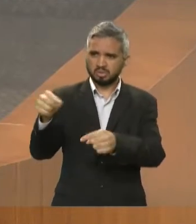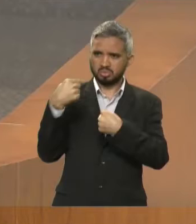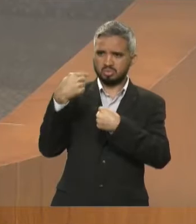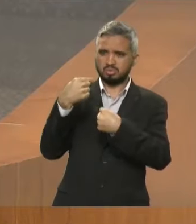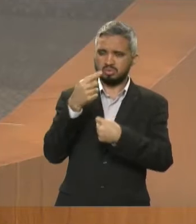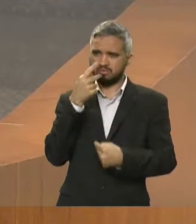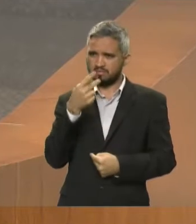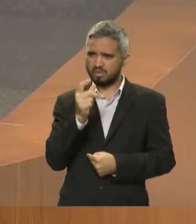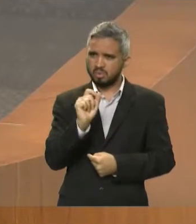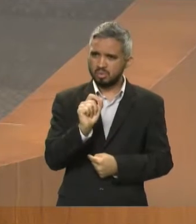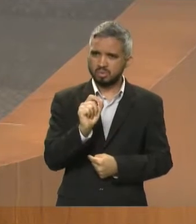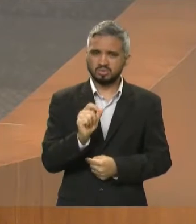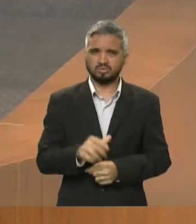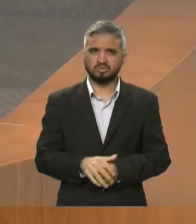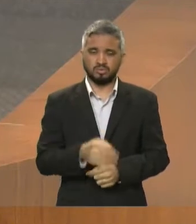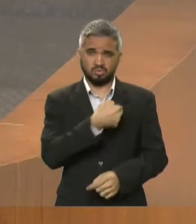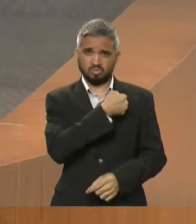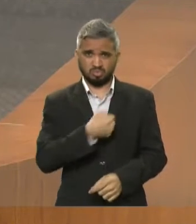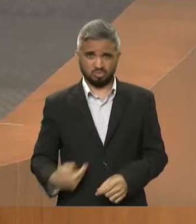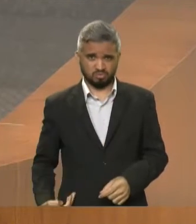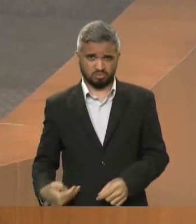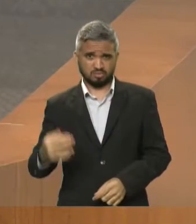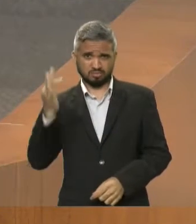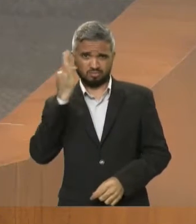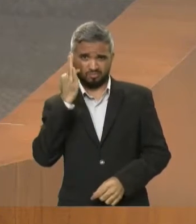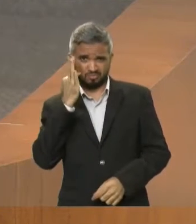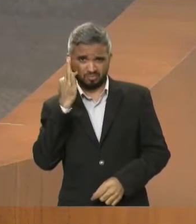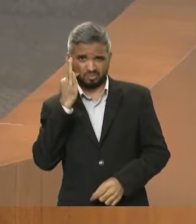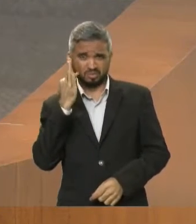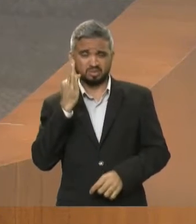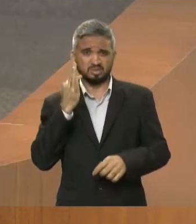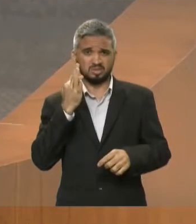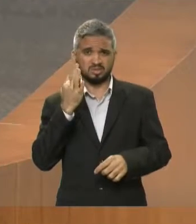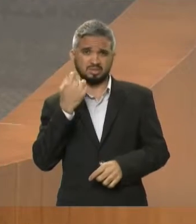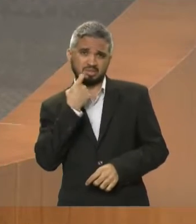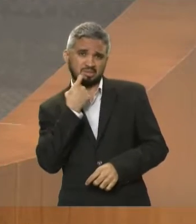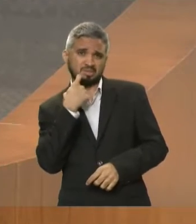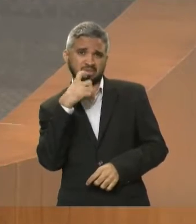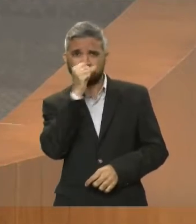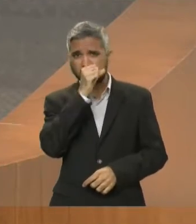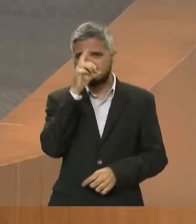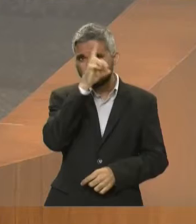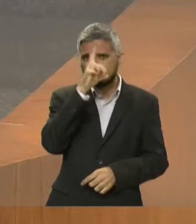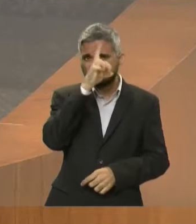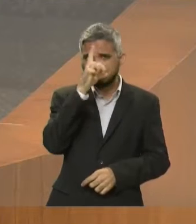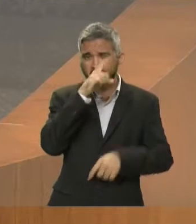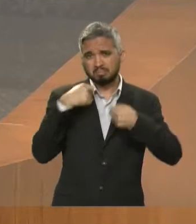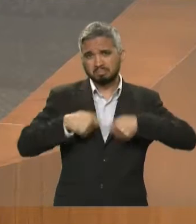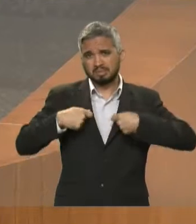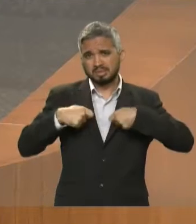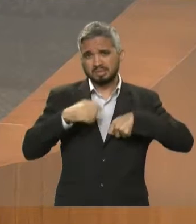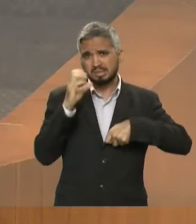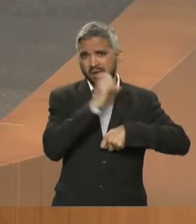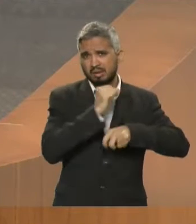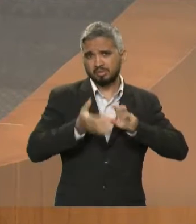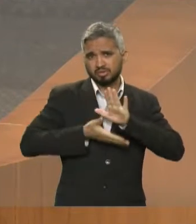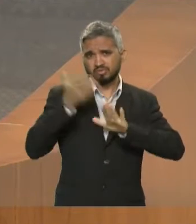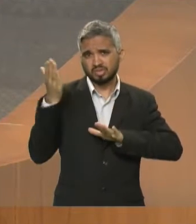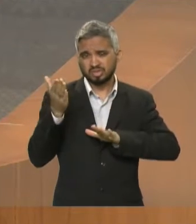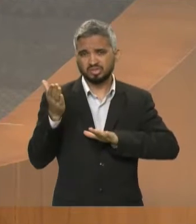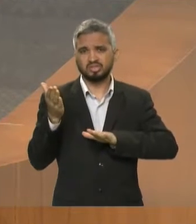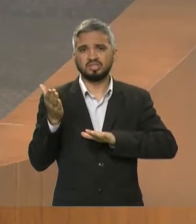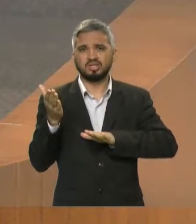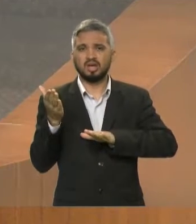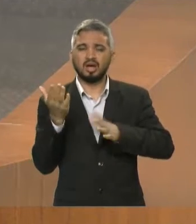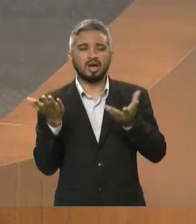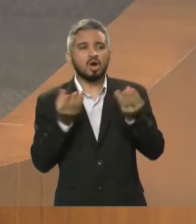é que o governo do Estado, durante o final de semana, pode precisar se ausentar de forma rápida do Estado do Maranhão, e aí